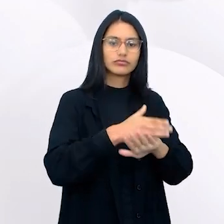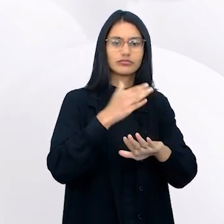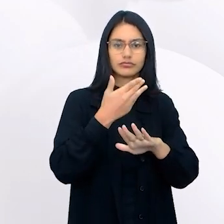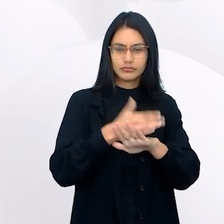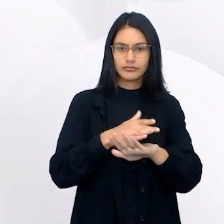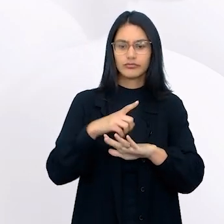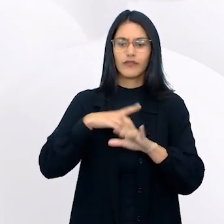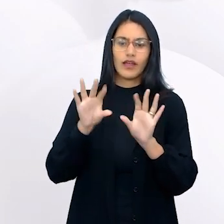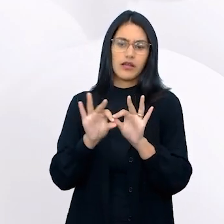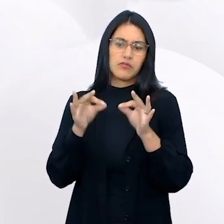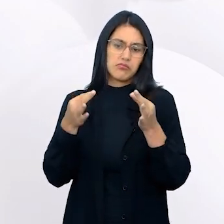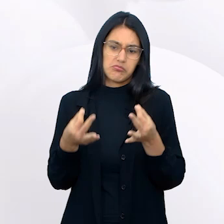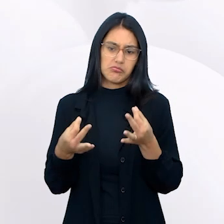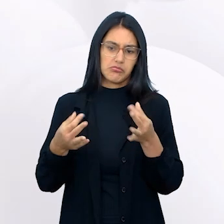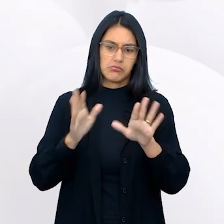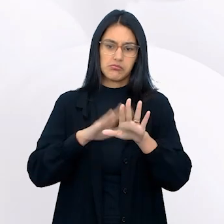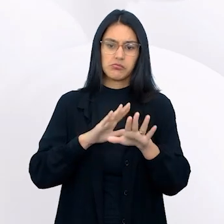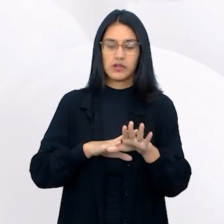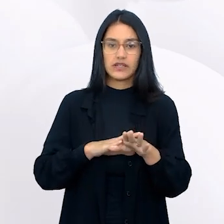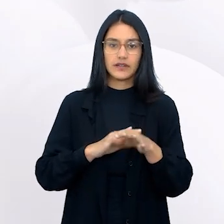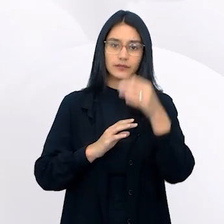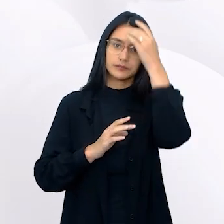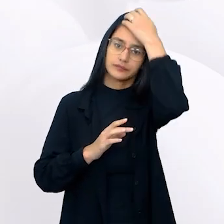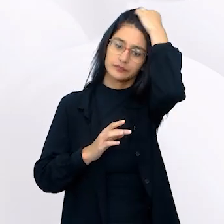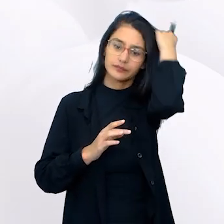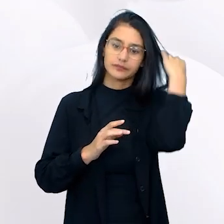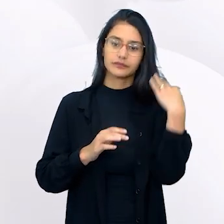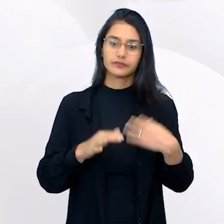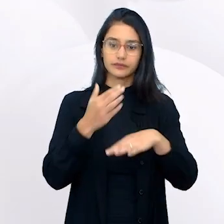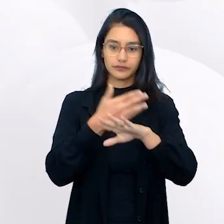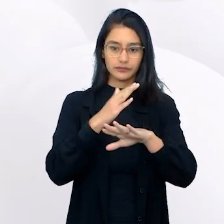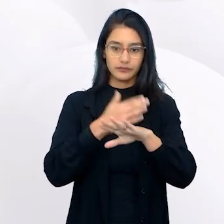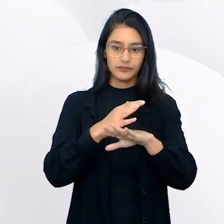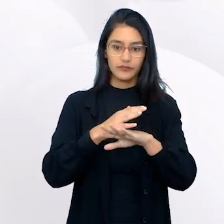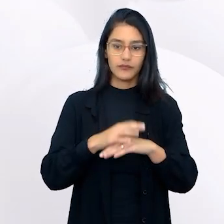bem simples, né, Wanderley, vamos dizer assim, um exercício bem